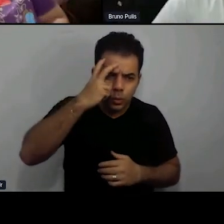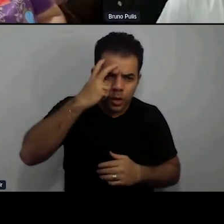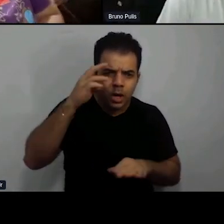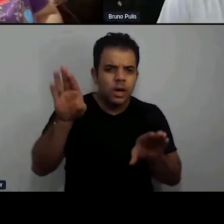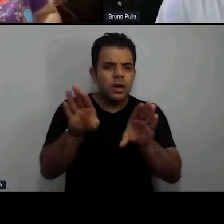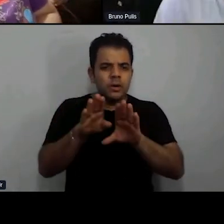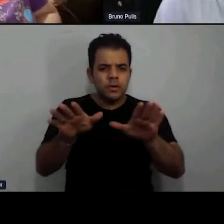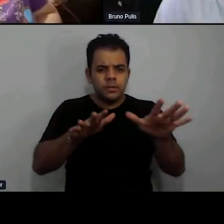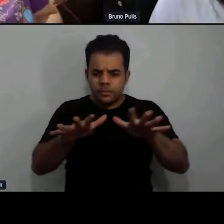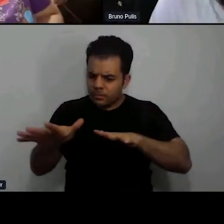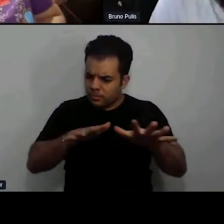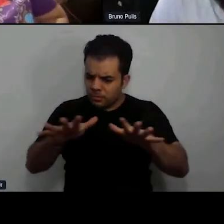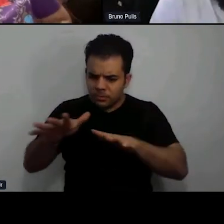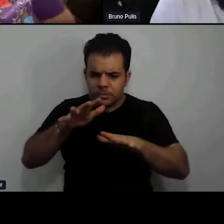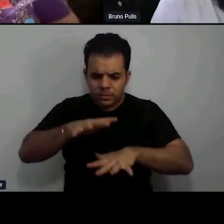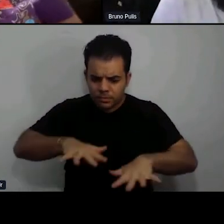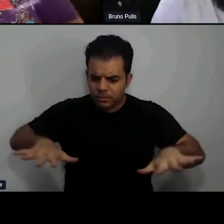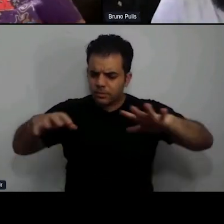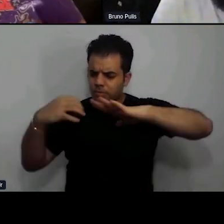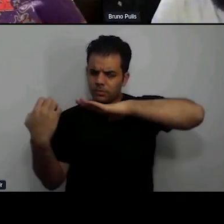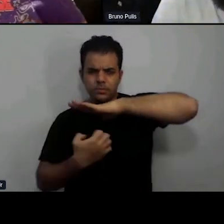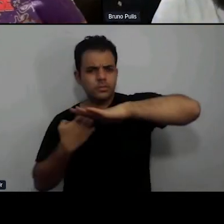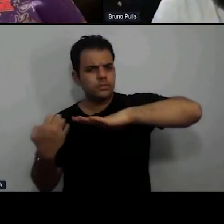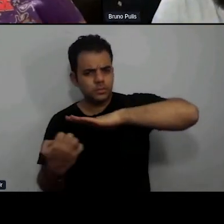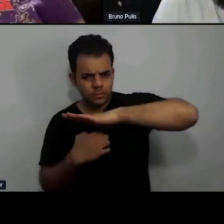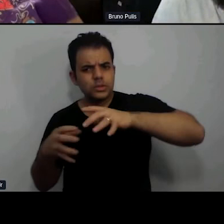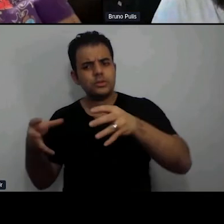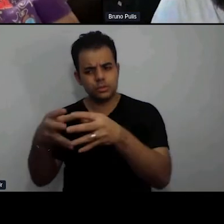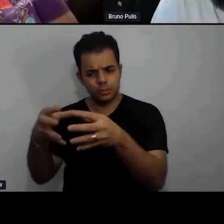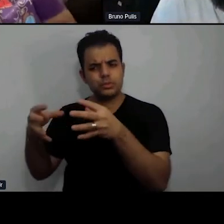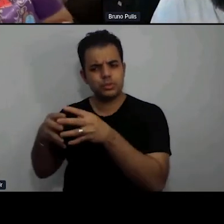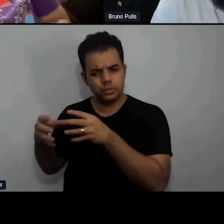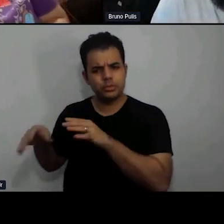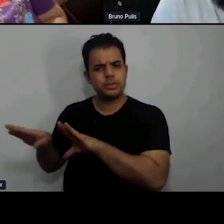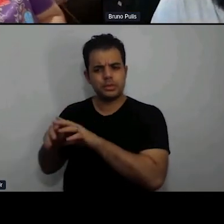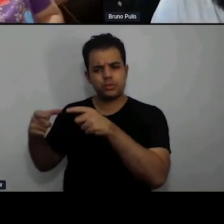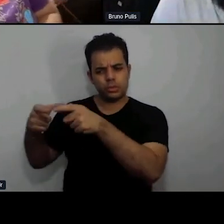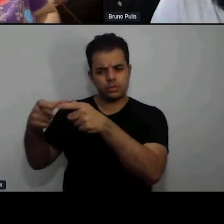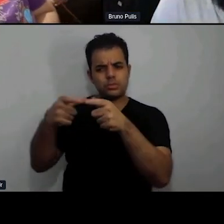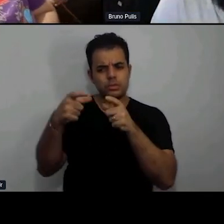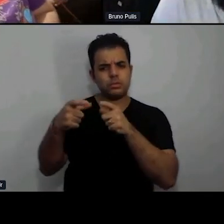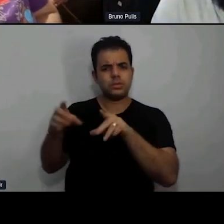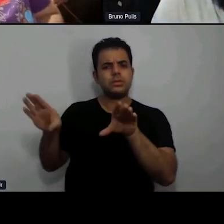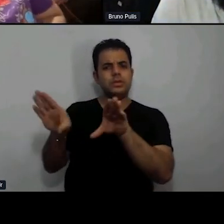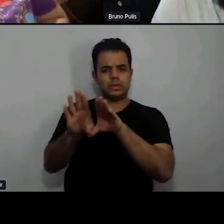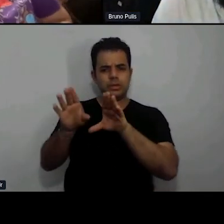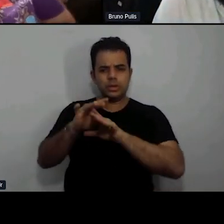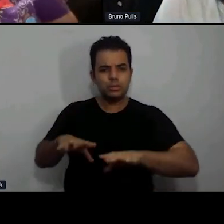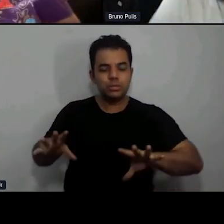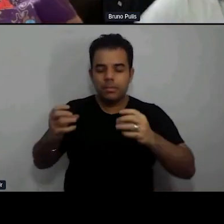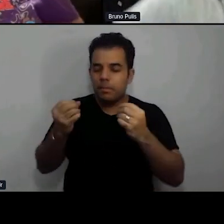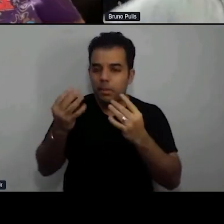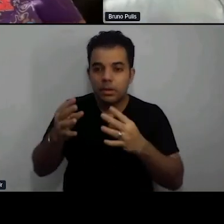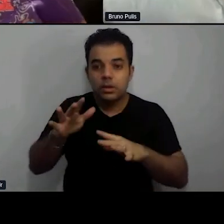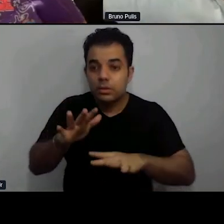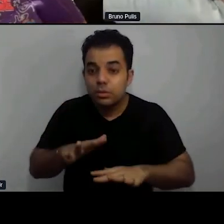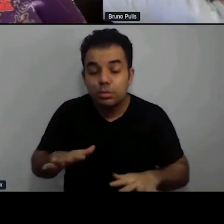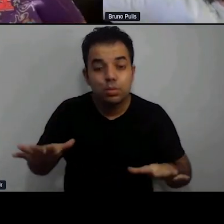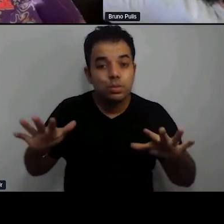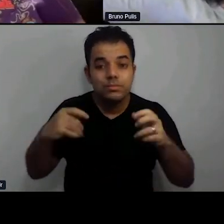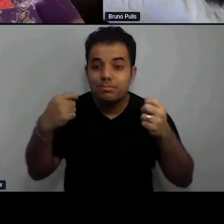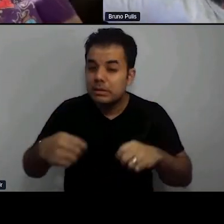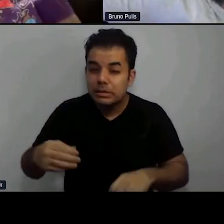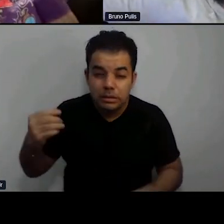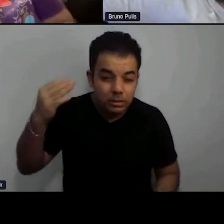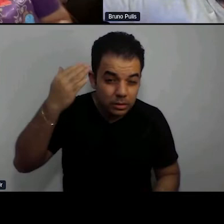movimento sustentável dentro das empresas, dos times e das squads, para que cada um seja conscientizado da